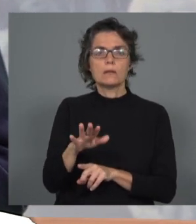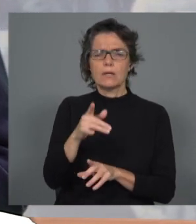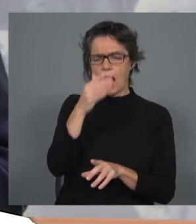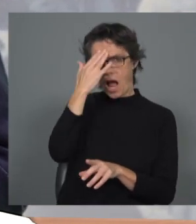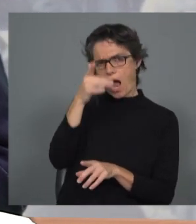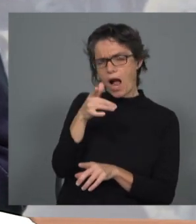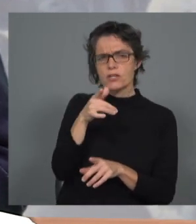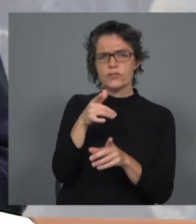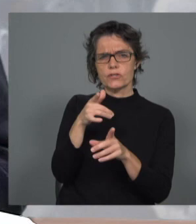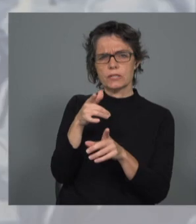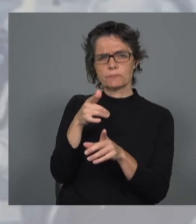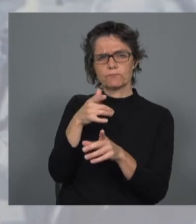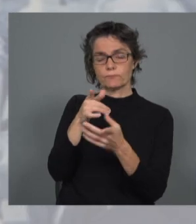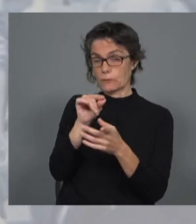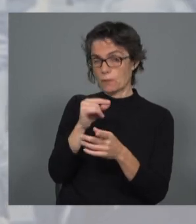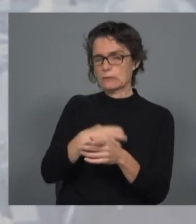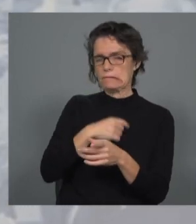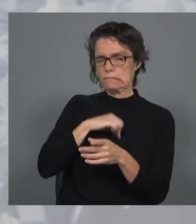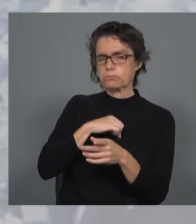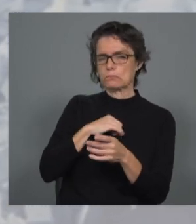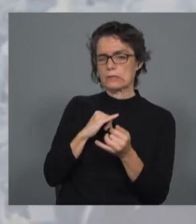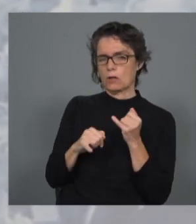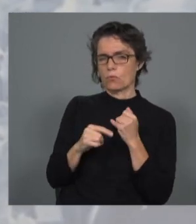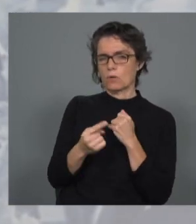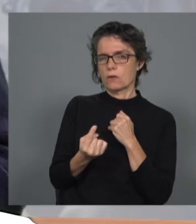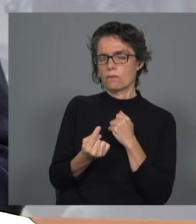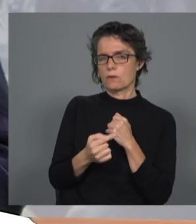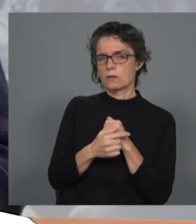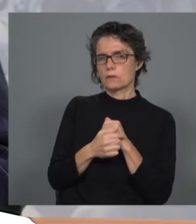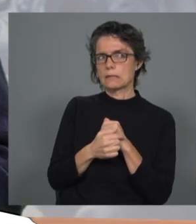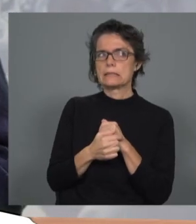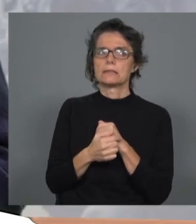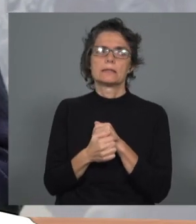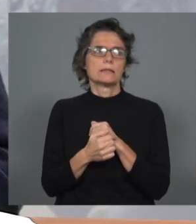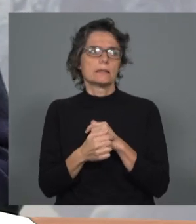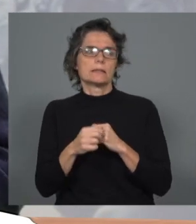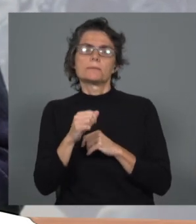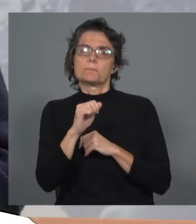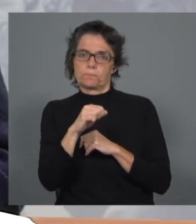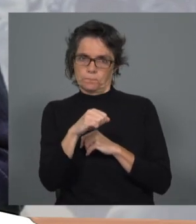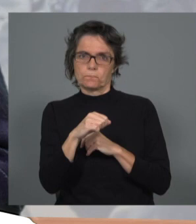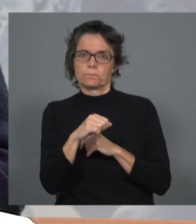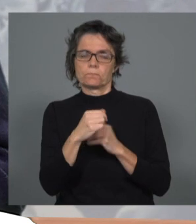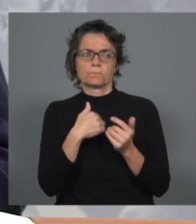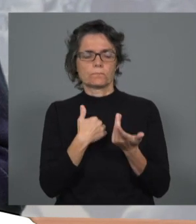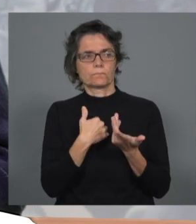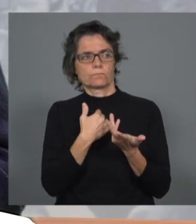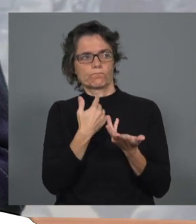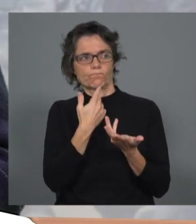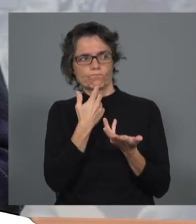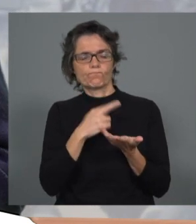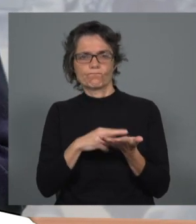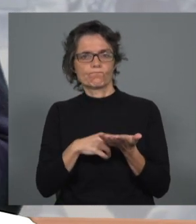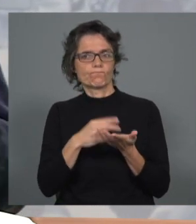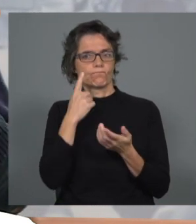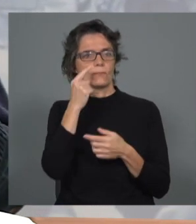Passou por essas experiências também de risco? Sim, eu vi muitos missionários que